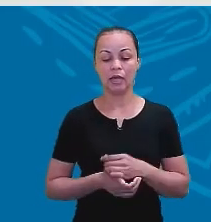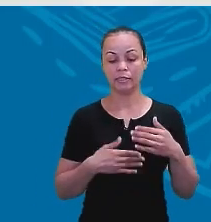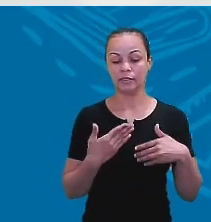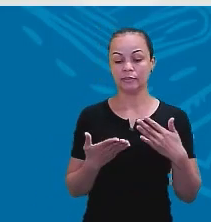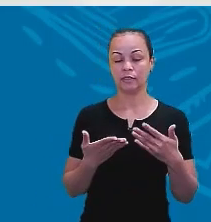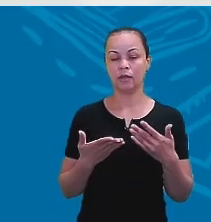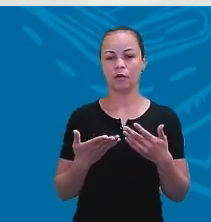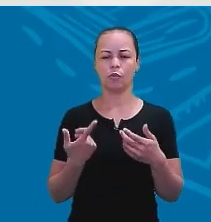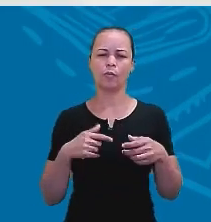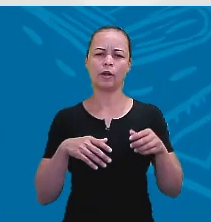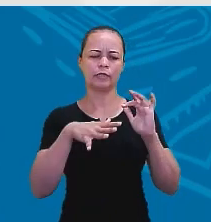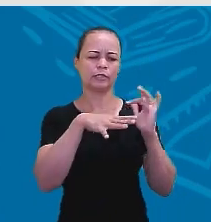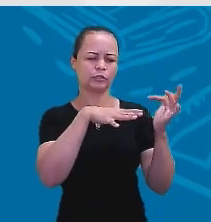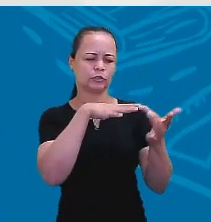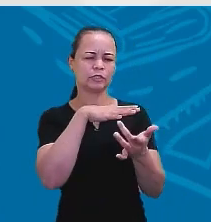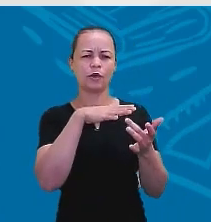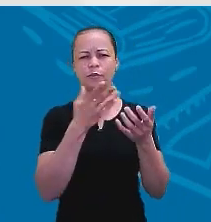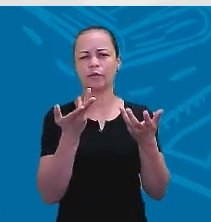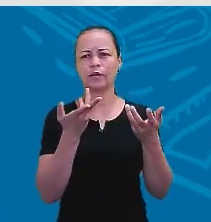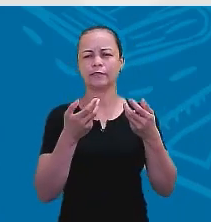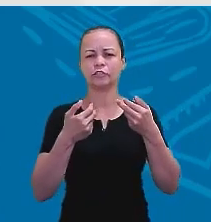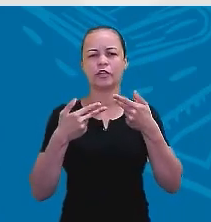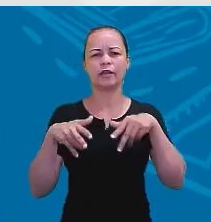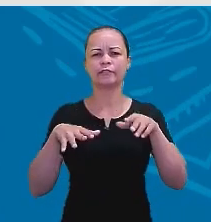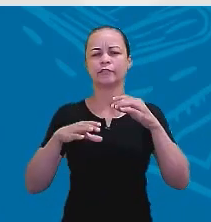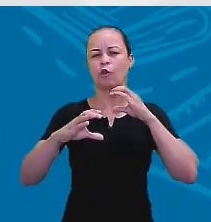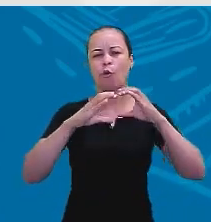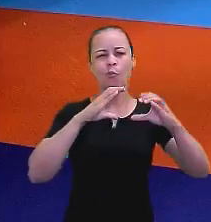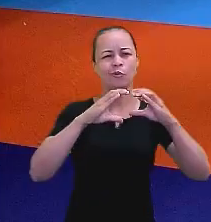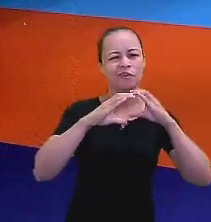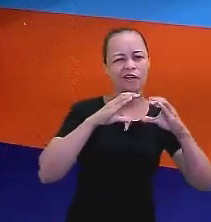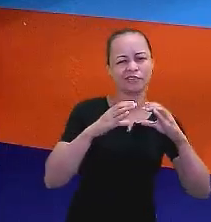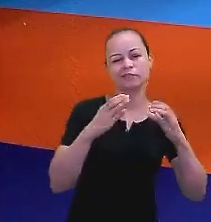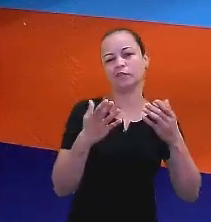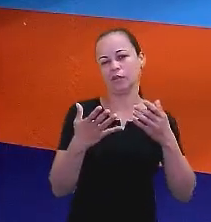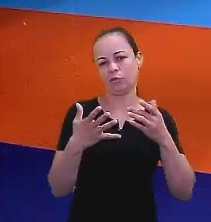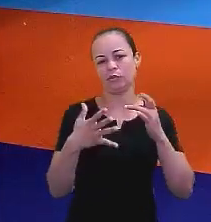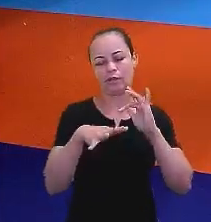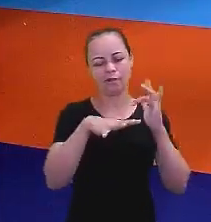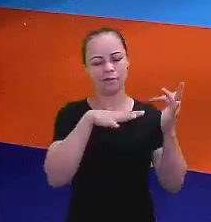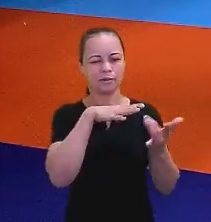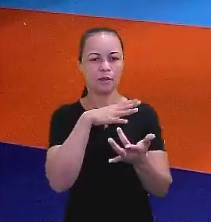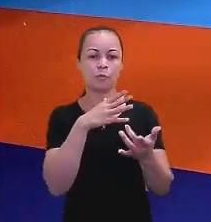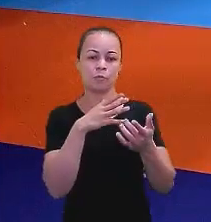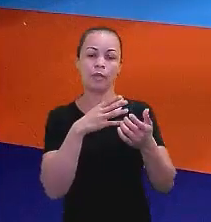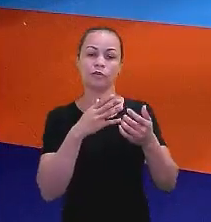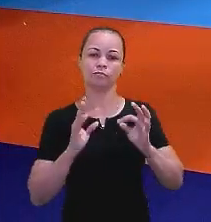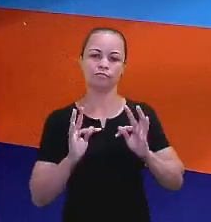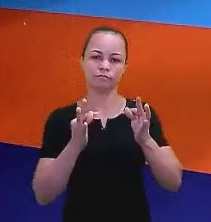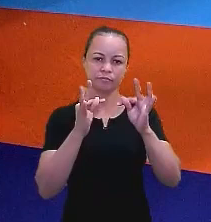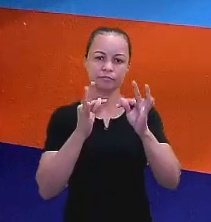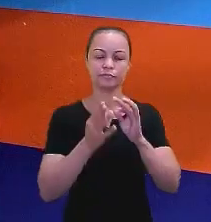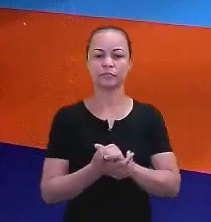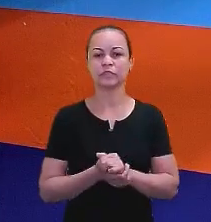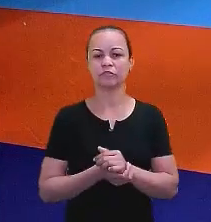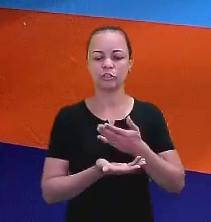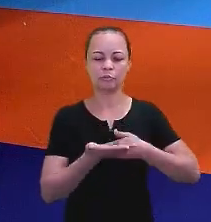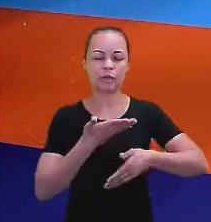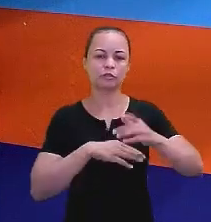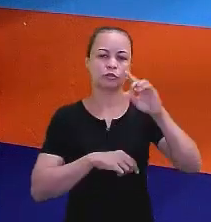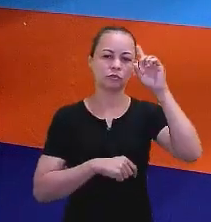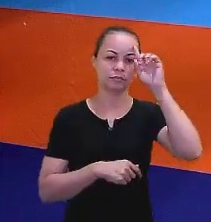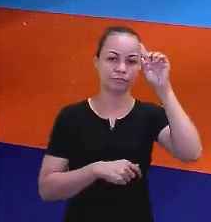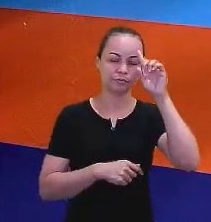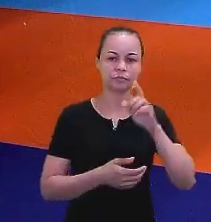entender aí por essas redes que a gente vai se comunicando por meio da tecnologia, né? Faz parte aí do nosso dia a